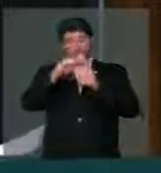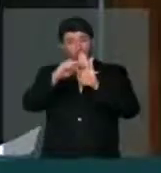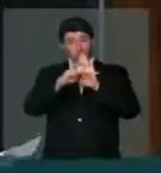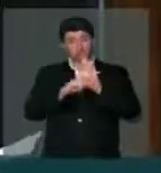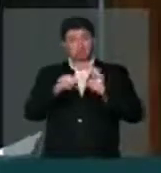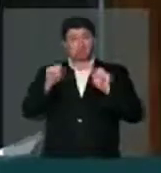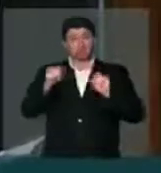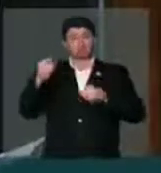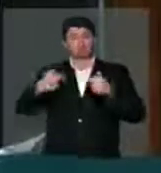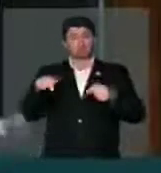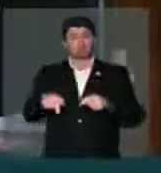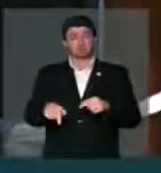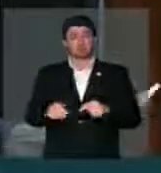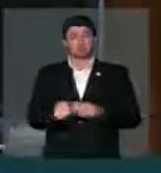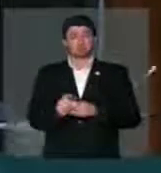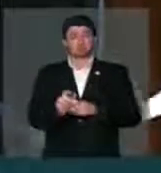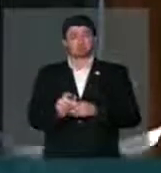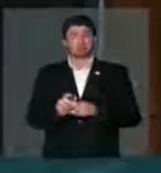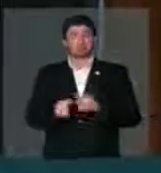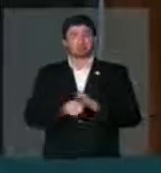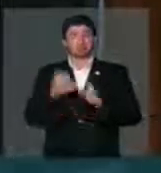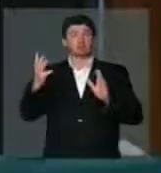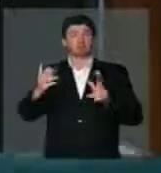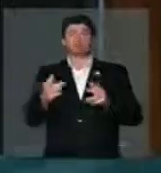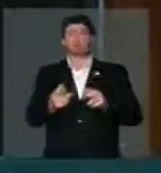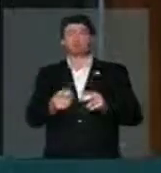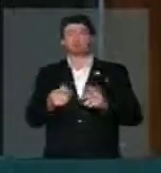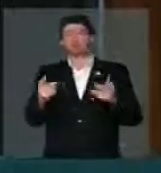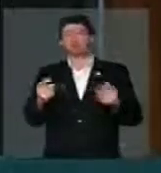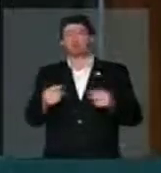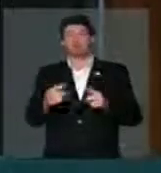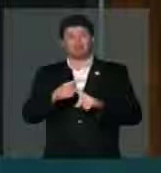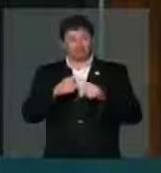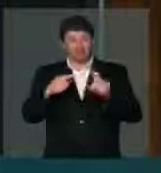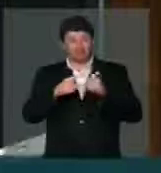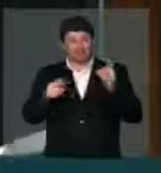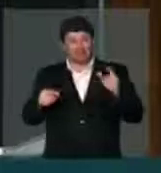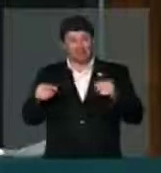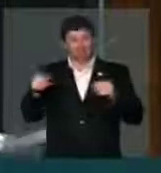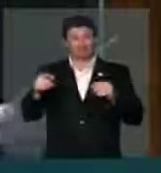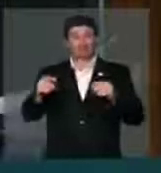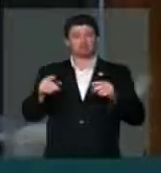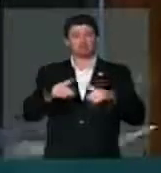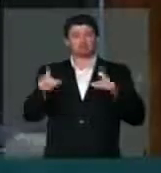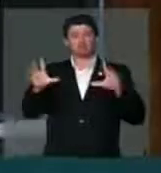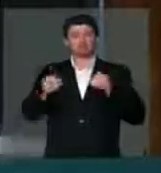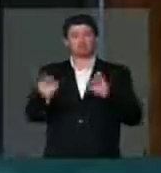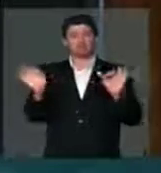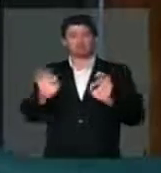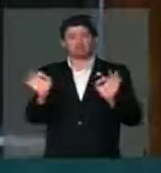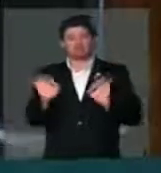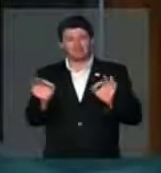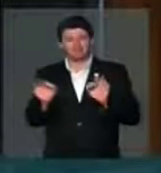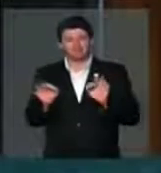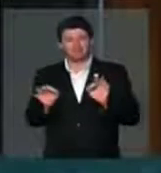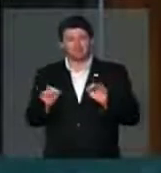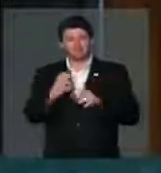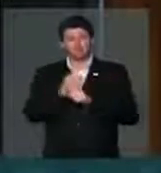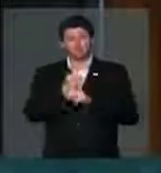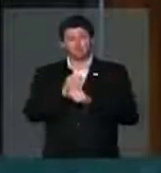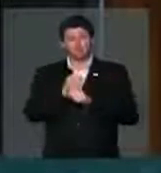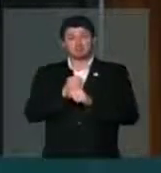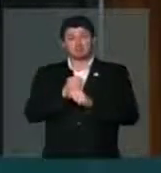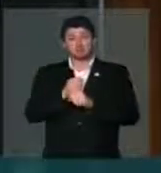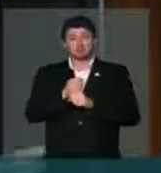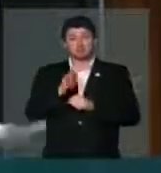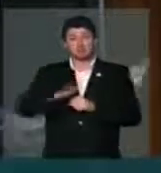trazer essa discussão, muitos deles, inclusive, a metade deles, sem mexer sequer no Orçamento Geral